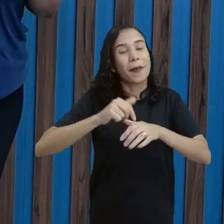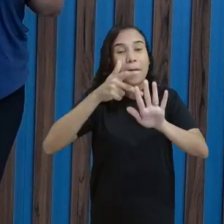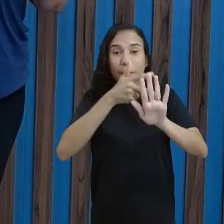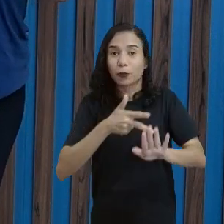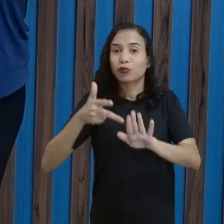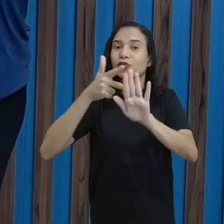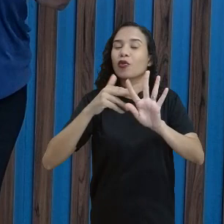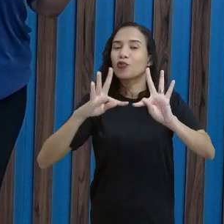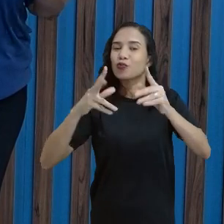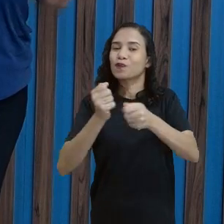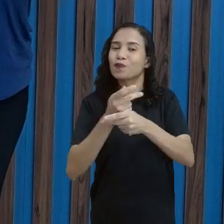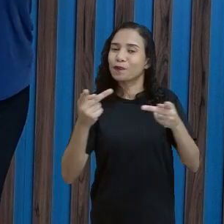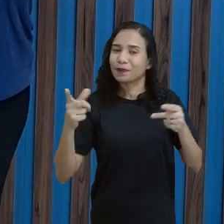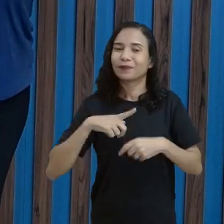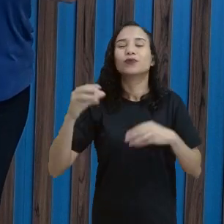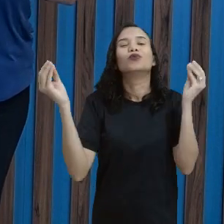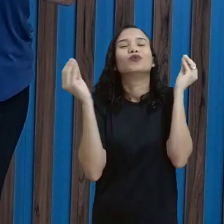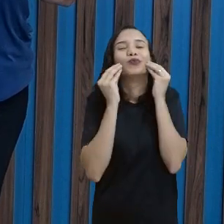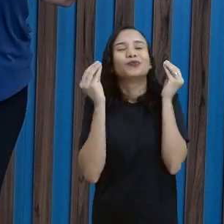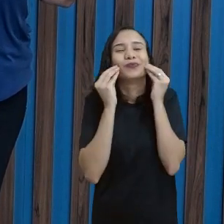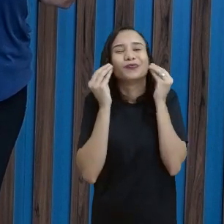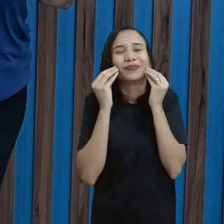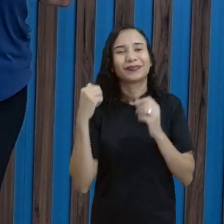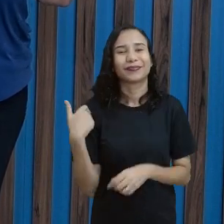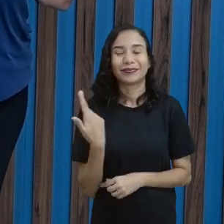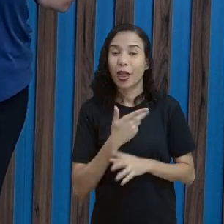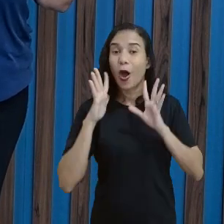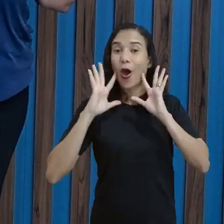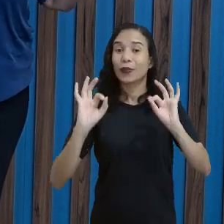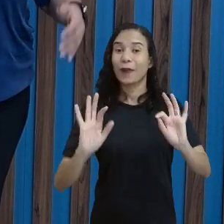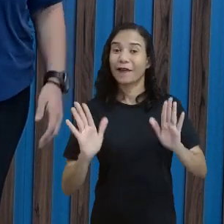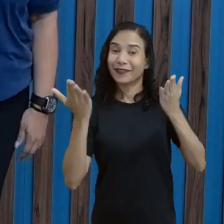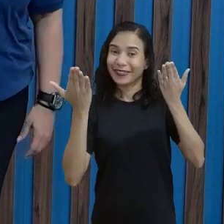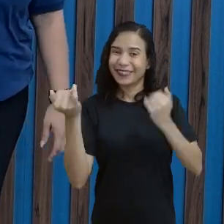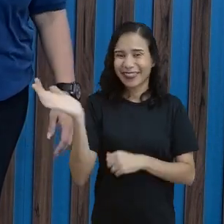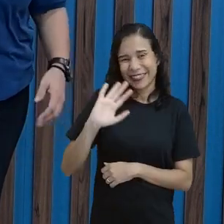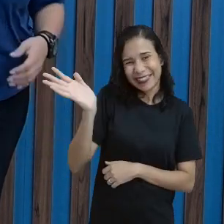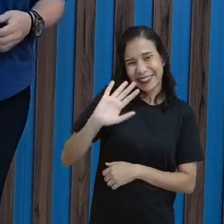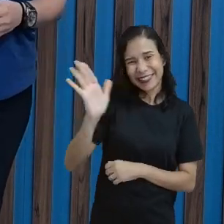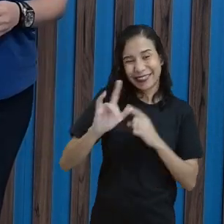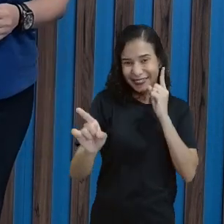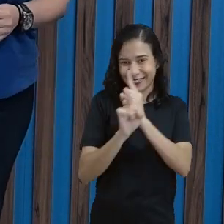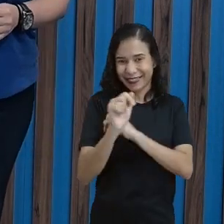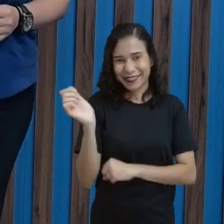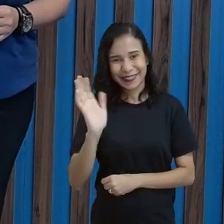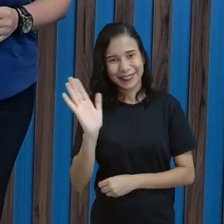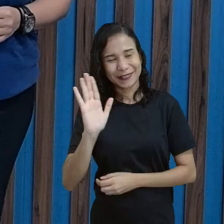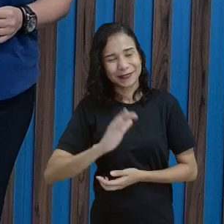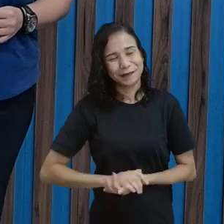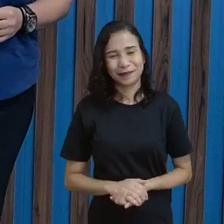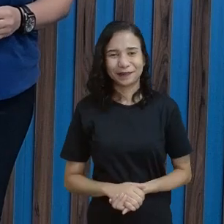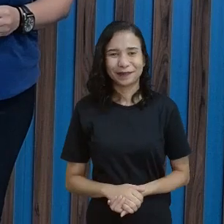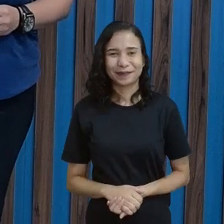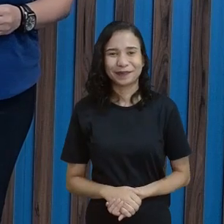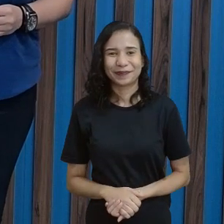produção, Deivinho, Stephanie. Beijo para todo mundo, ótimas festas. Tchau, gente, até a próxima.